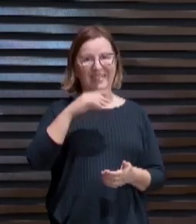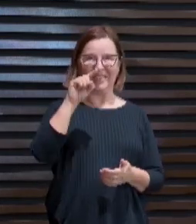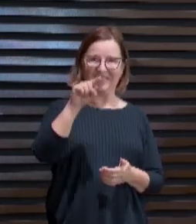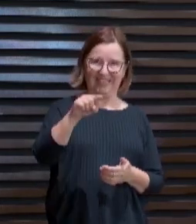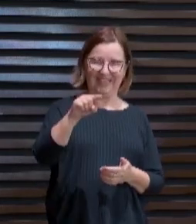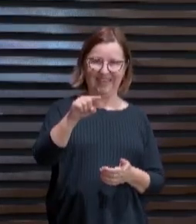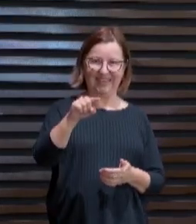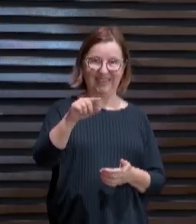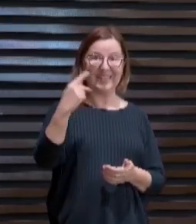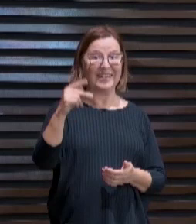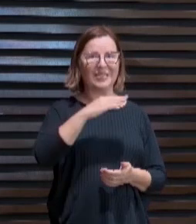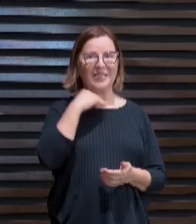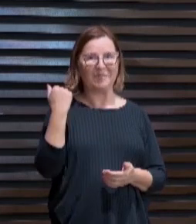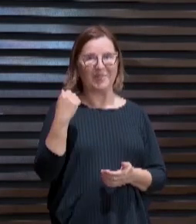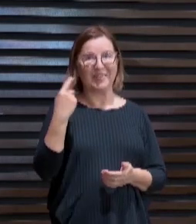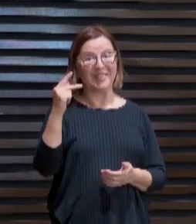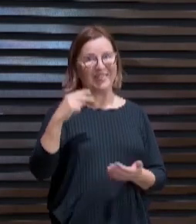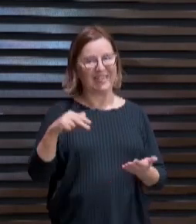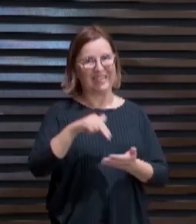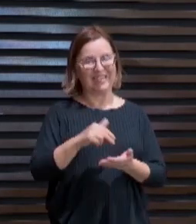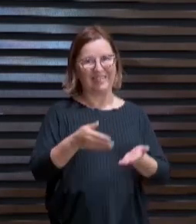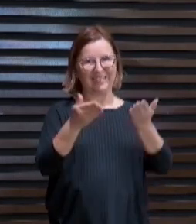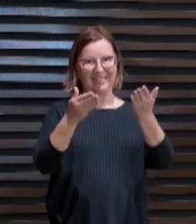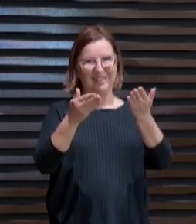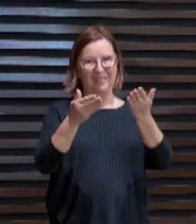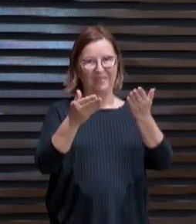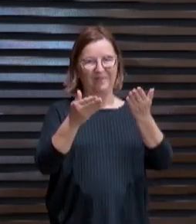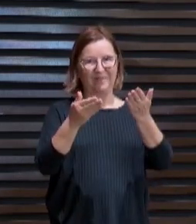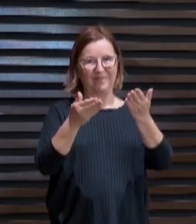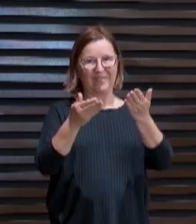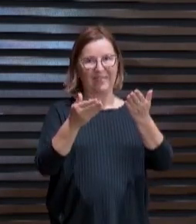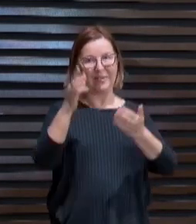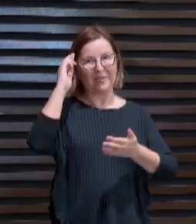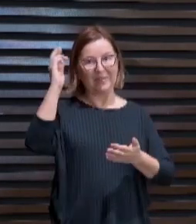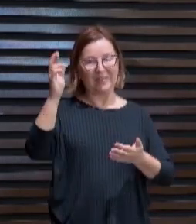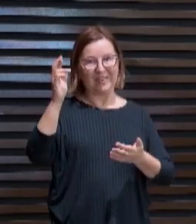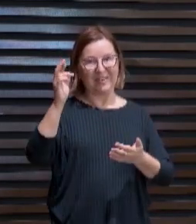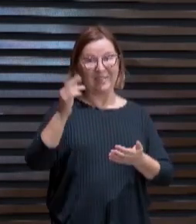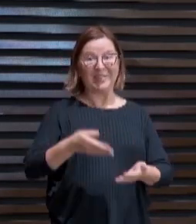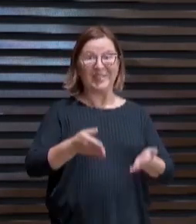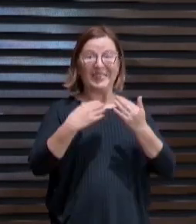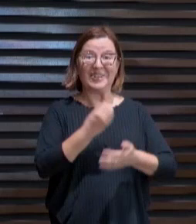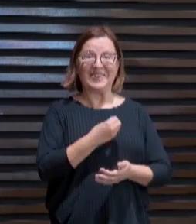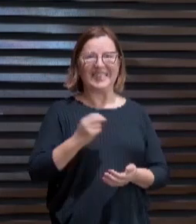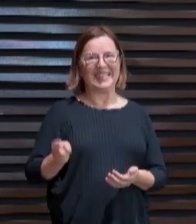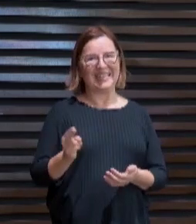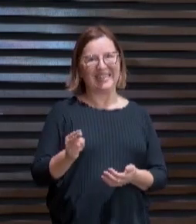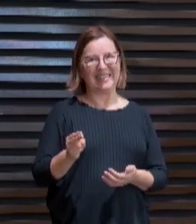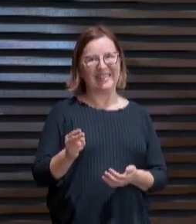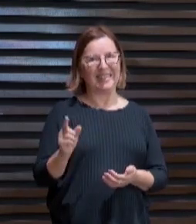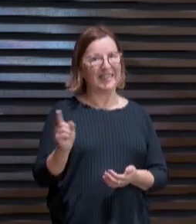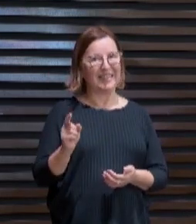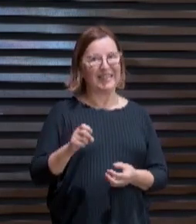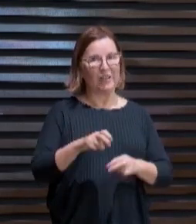naquela morte, naquela ressurreição, ele assegurou para nós a vida eterna. Não é por mérito seu,